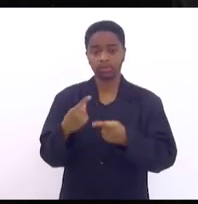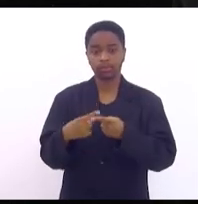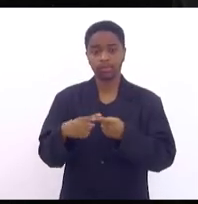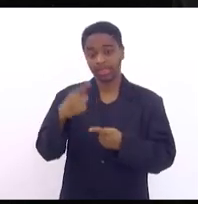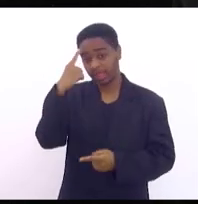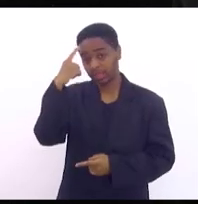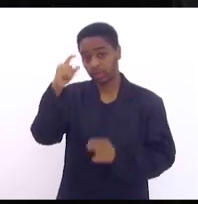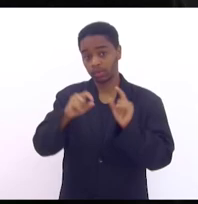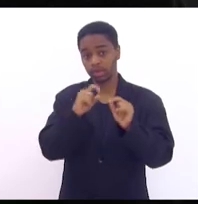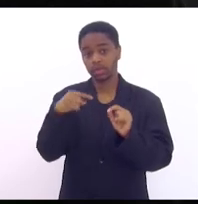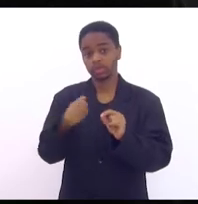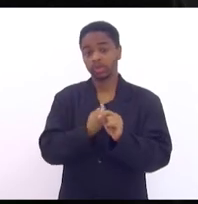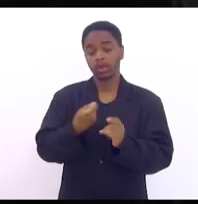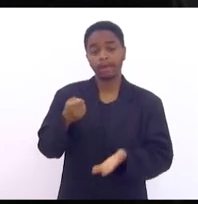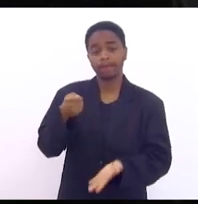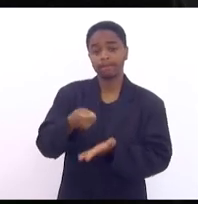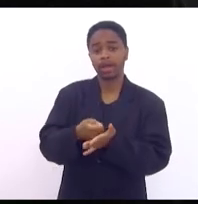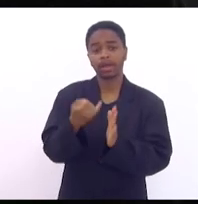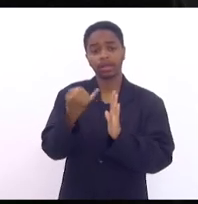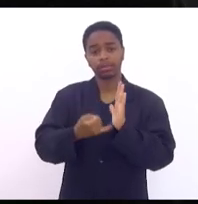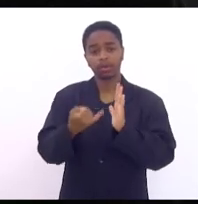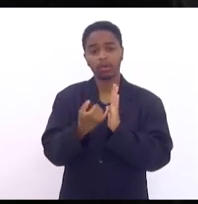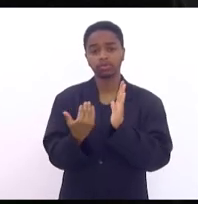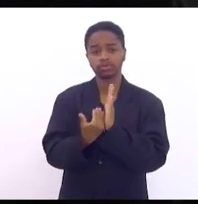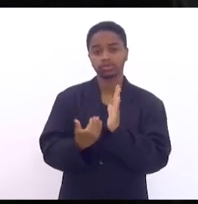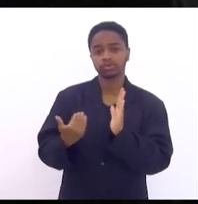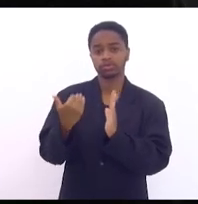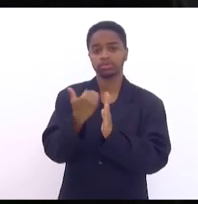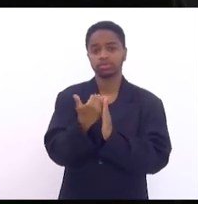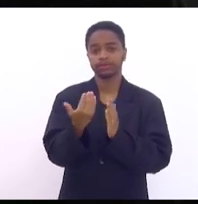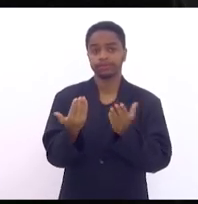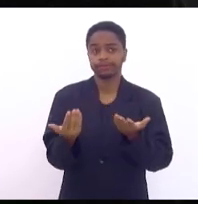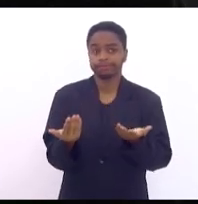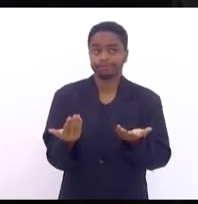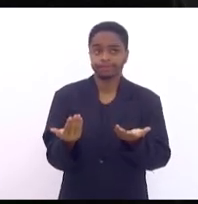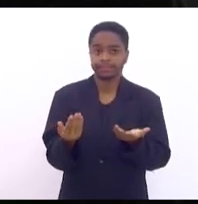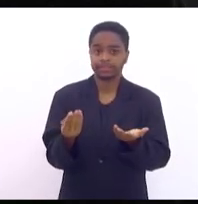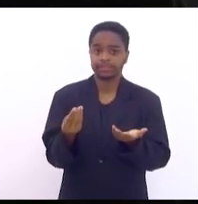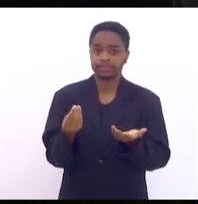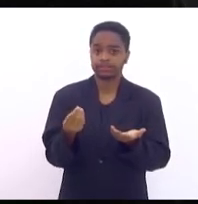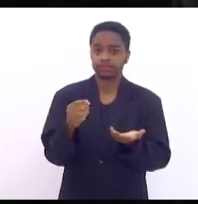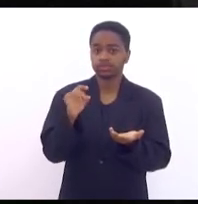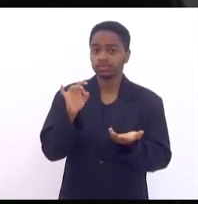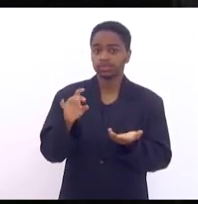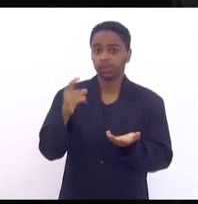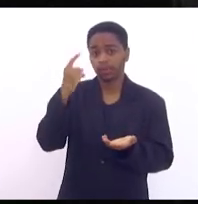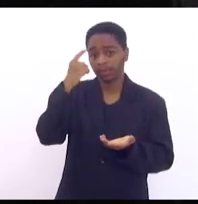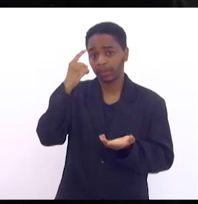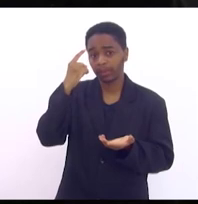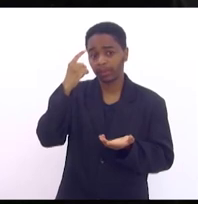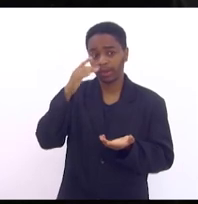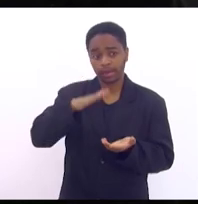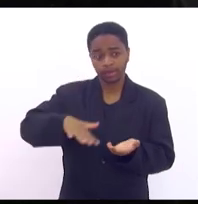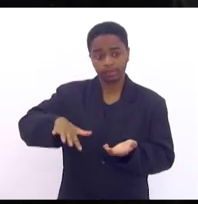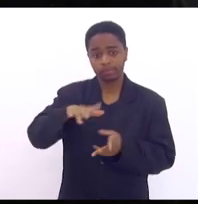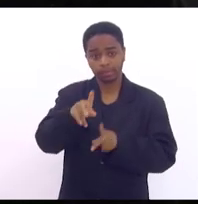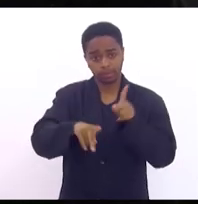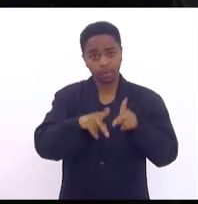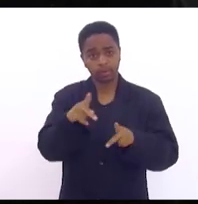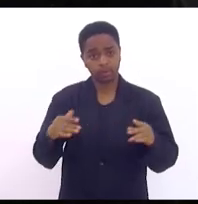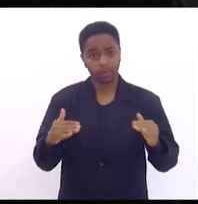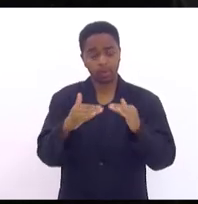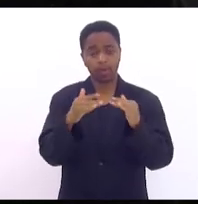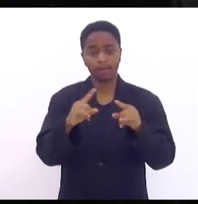Brasil paga muitos impostos está no pensamento social comum. Mas